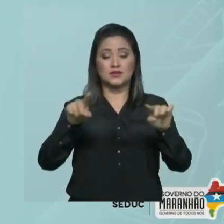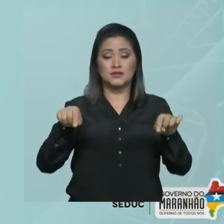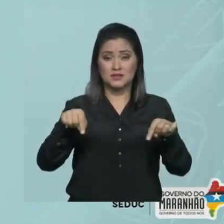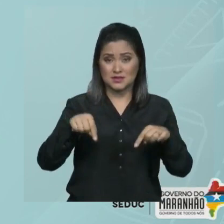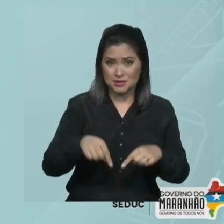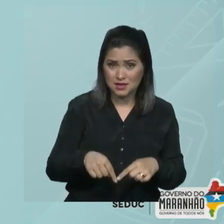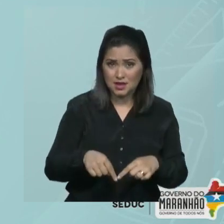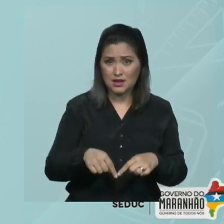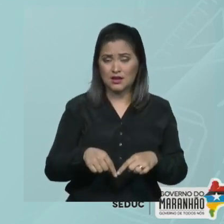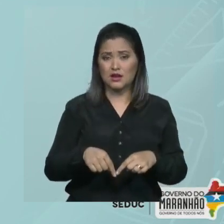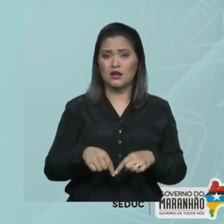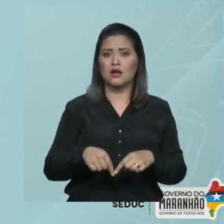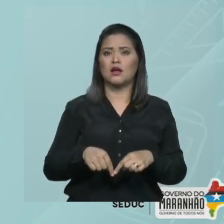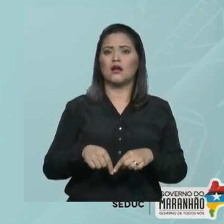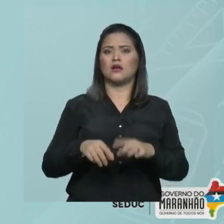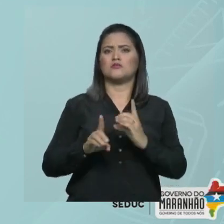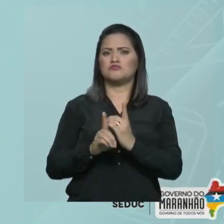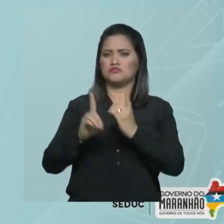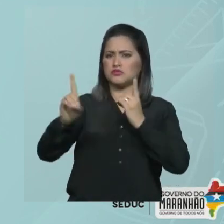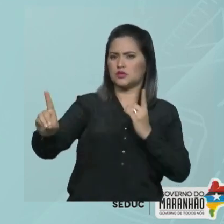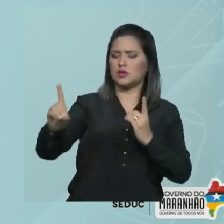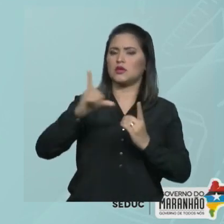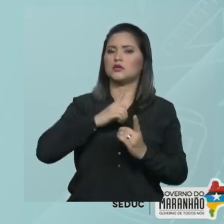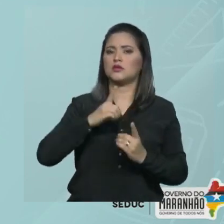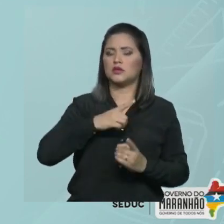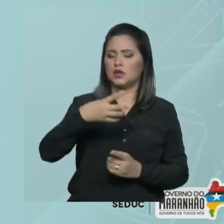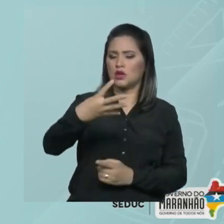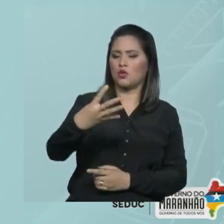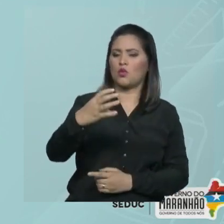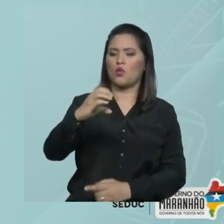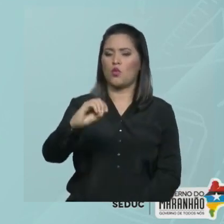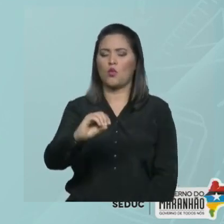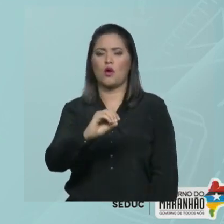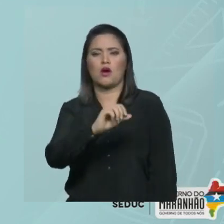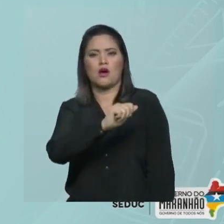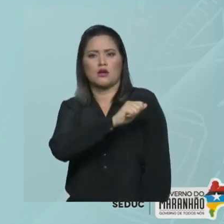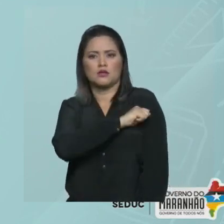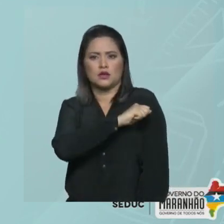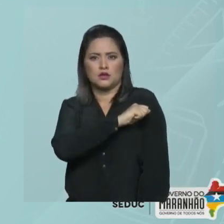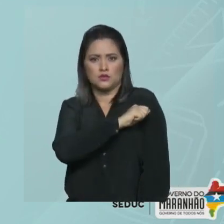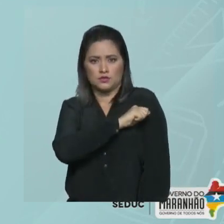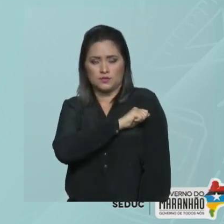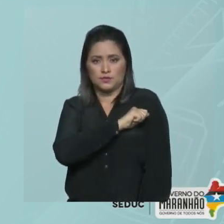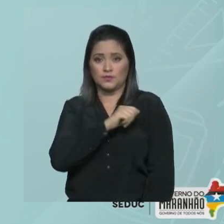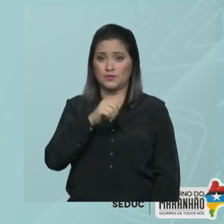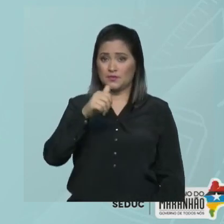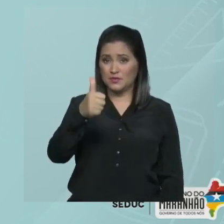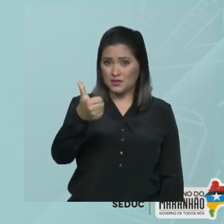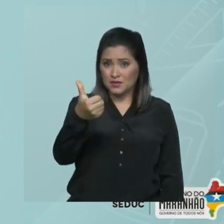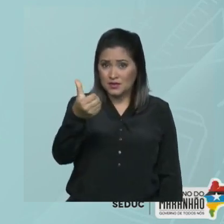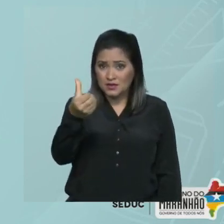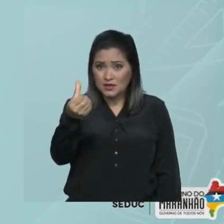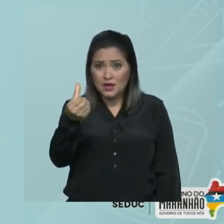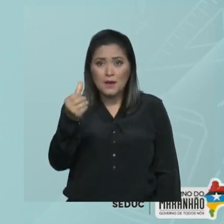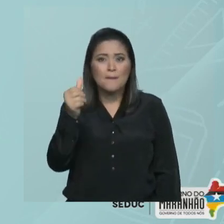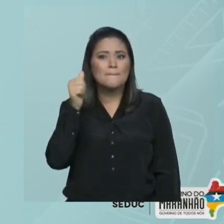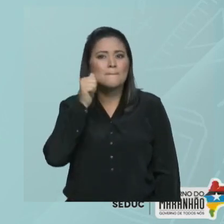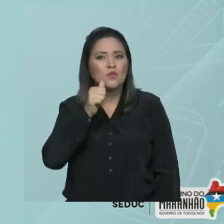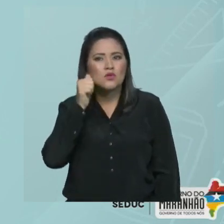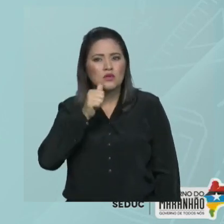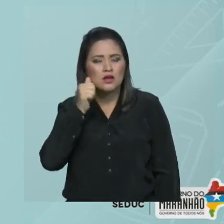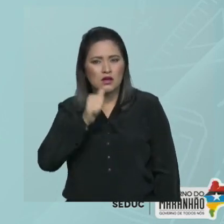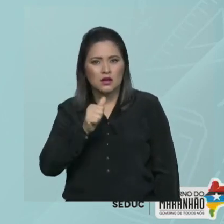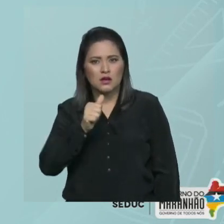alunos. Sendo que, desses, 16 são do sexo feminino. Quantos por